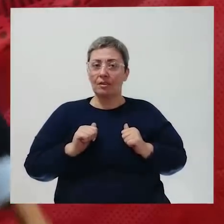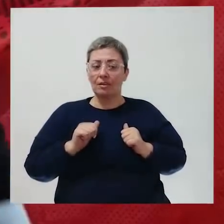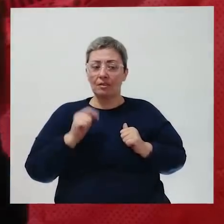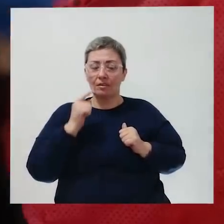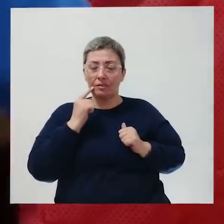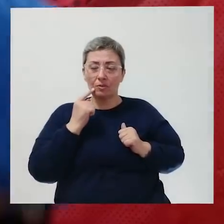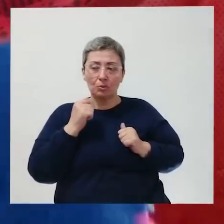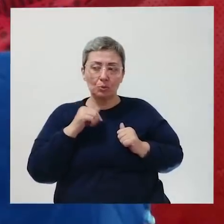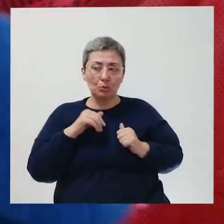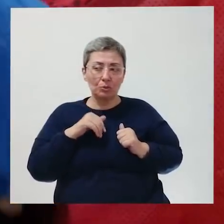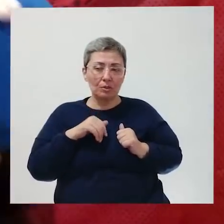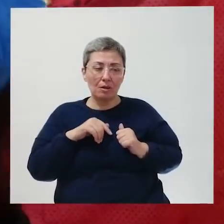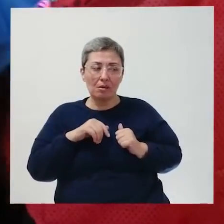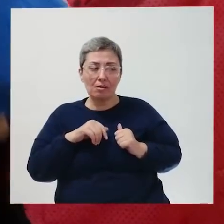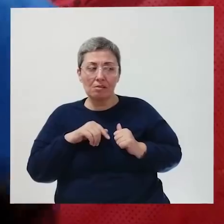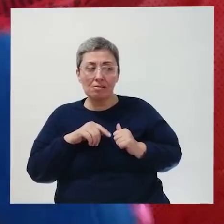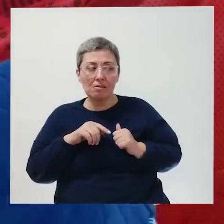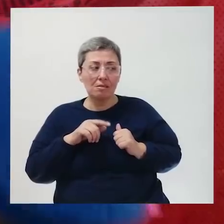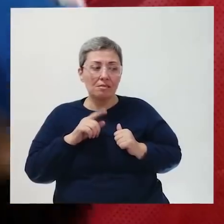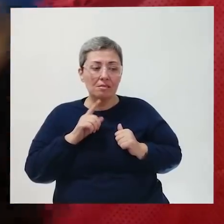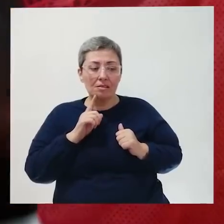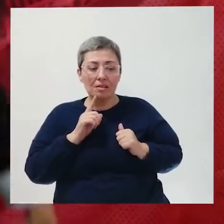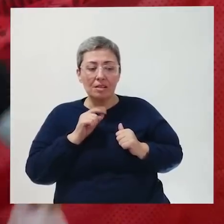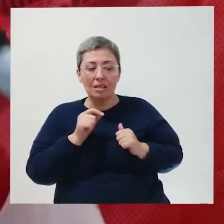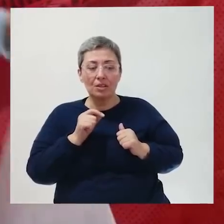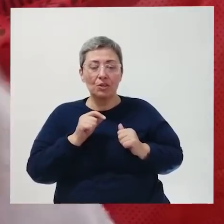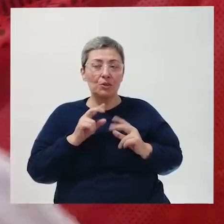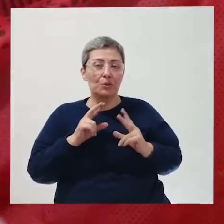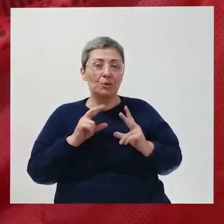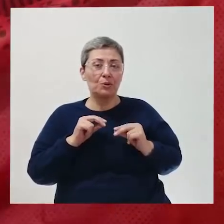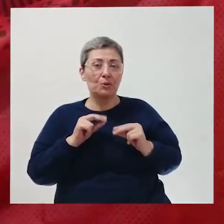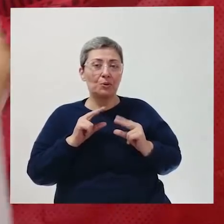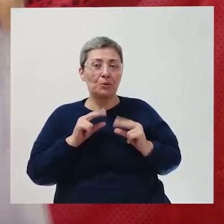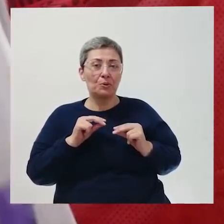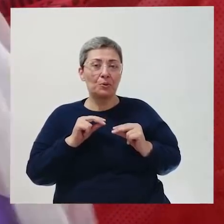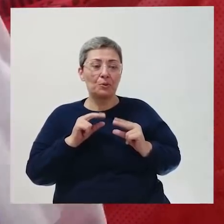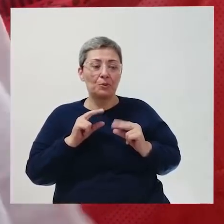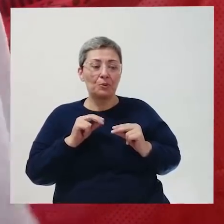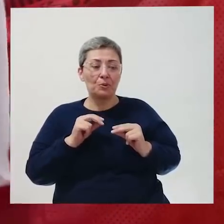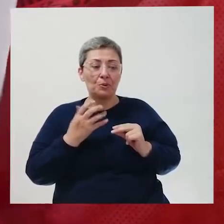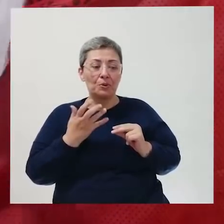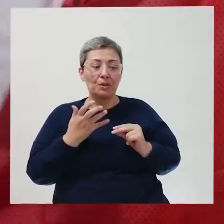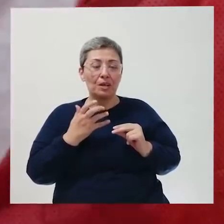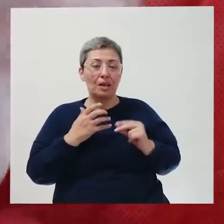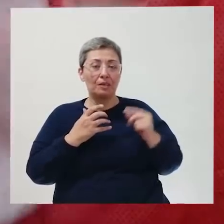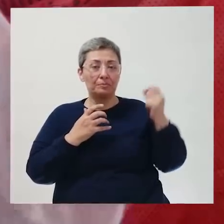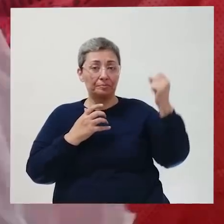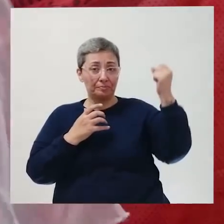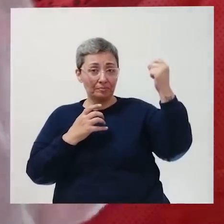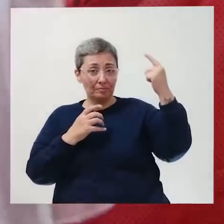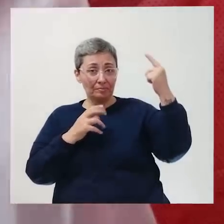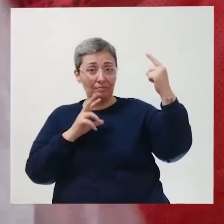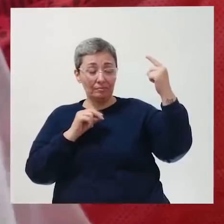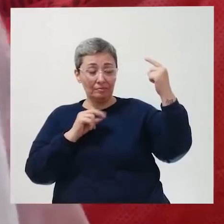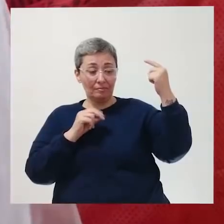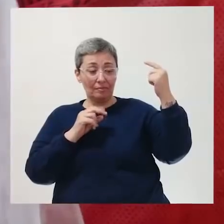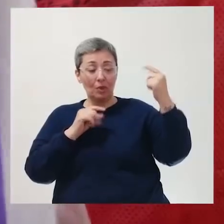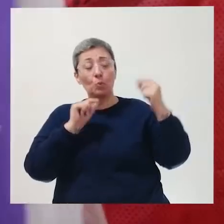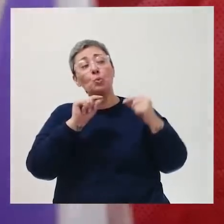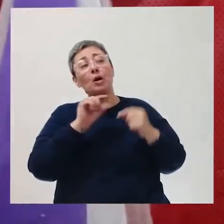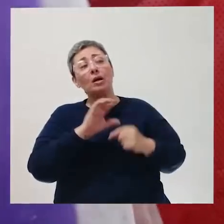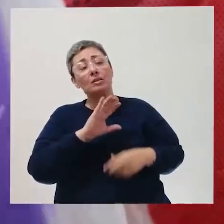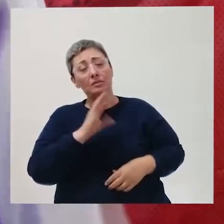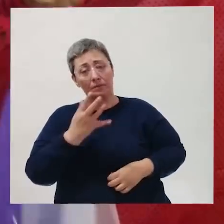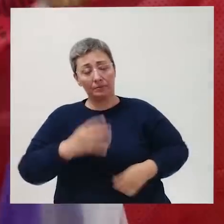de mansinho e quis conversar com o sol sobre aquela